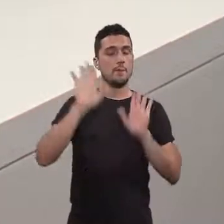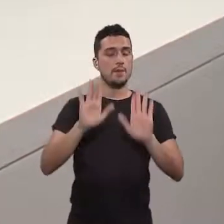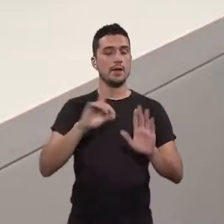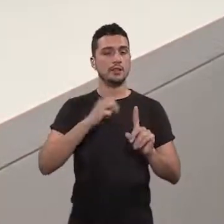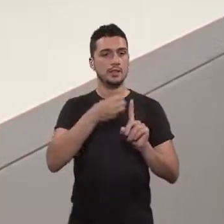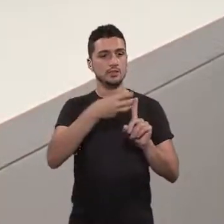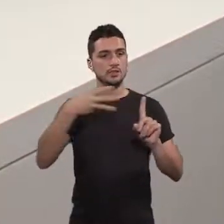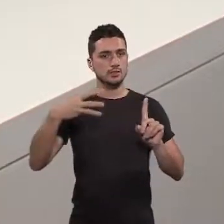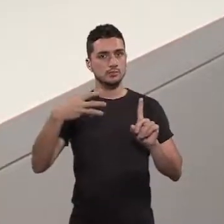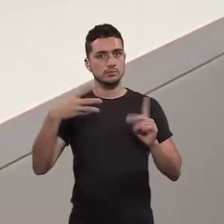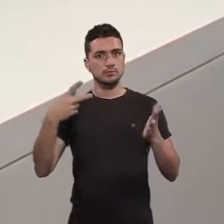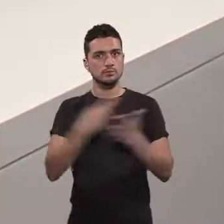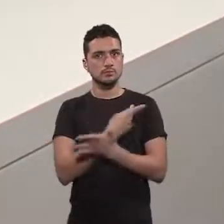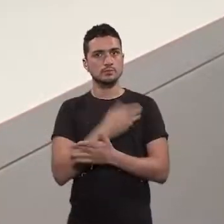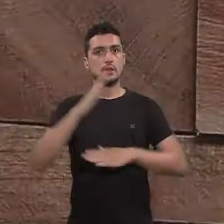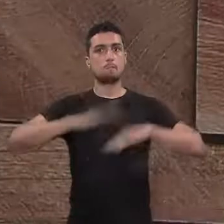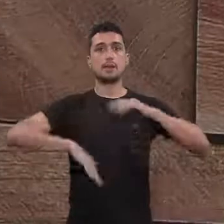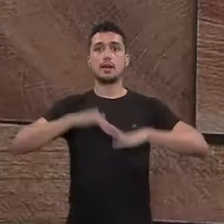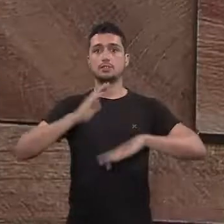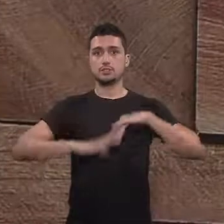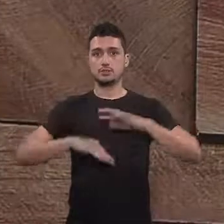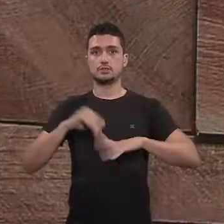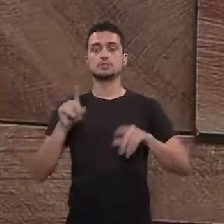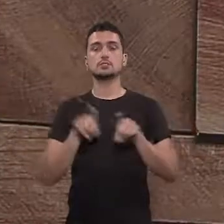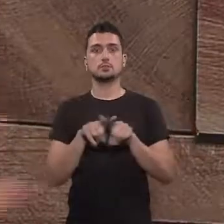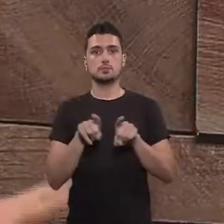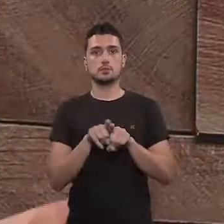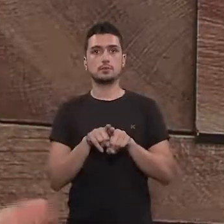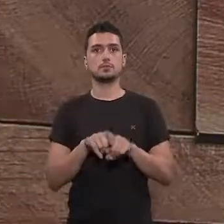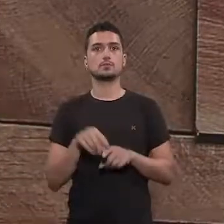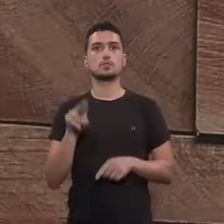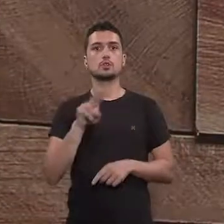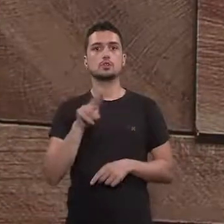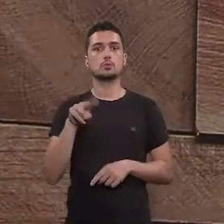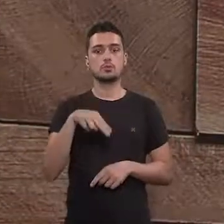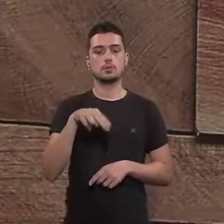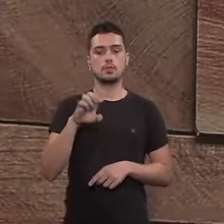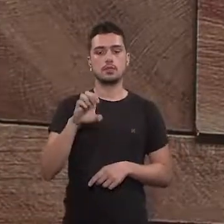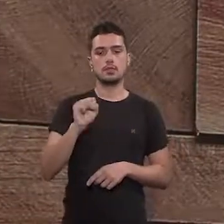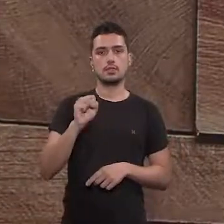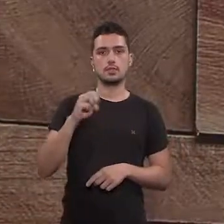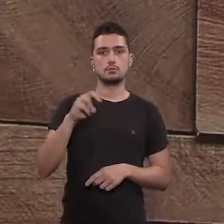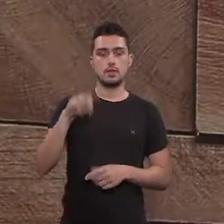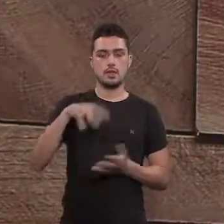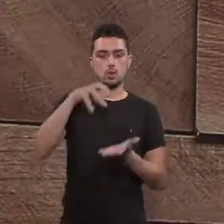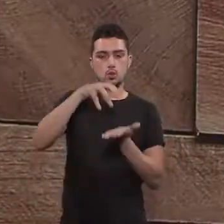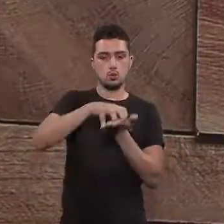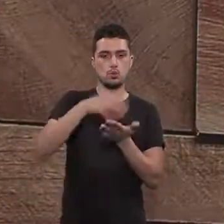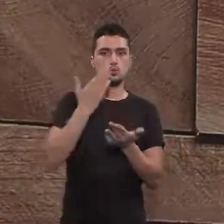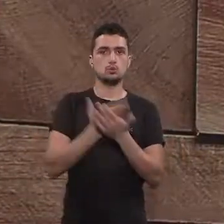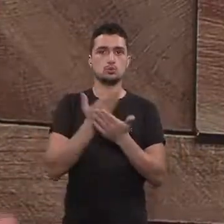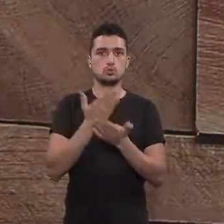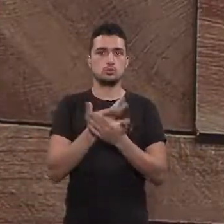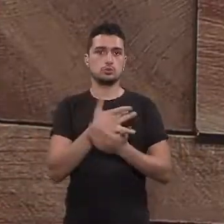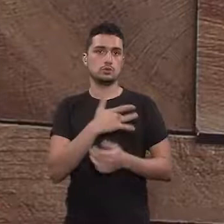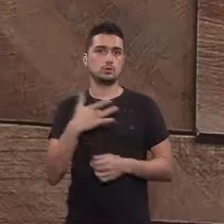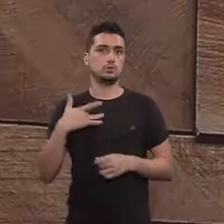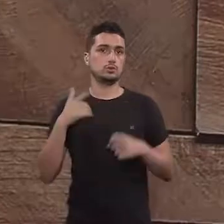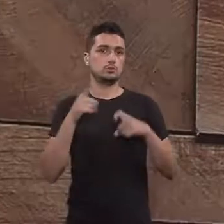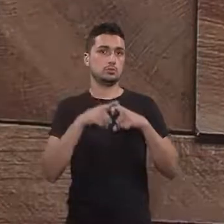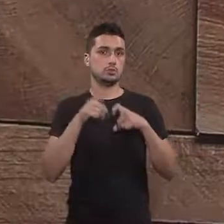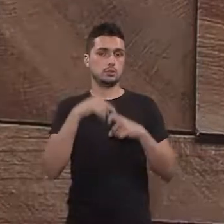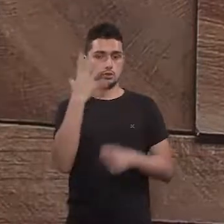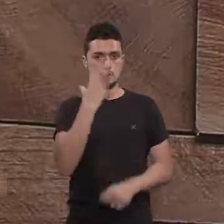de extensão, em que nós fazemos a parte prática. O projeto de extensão chama-se NESM, Núcleo de Estudos em Saúde, Medicina e